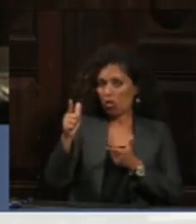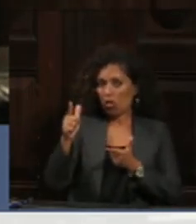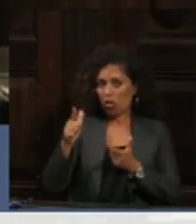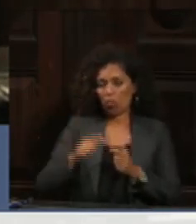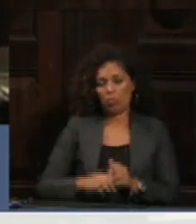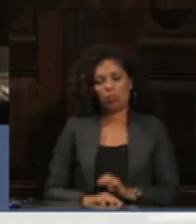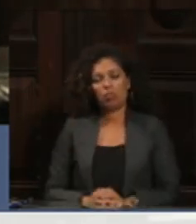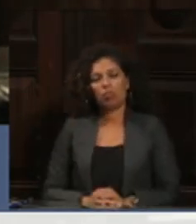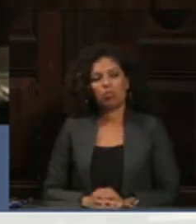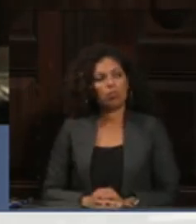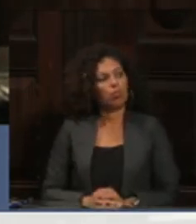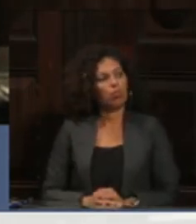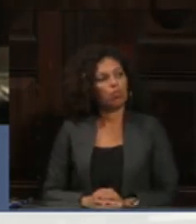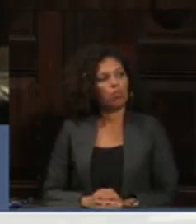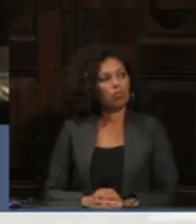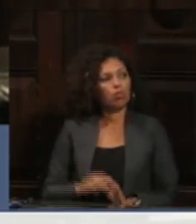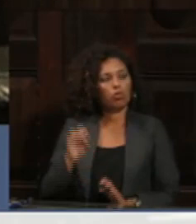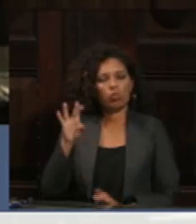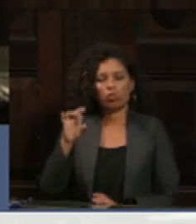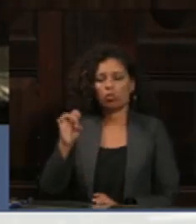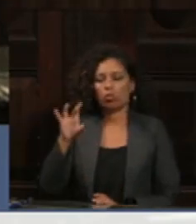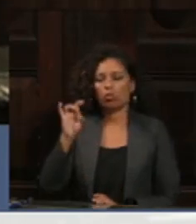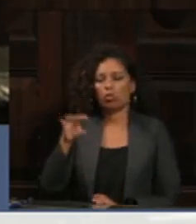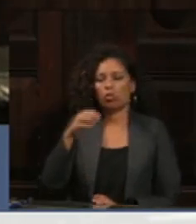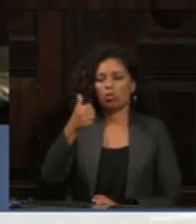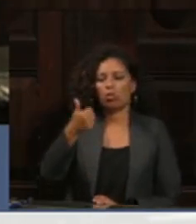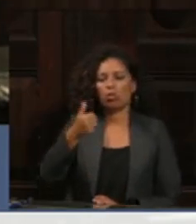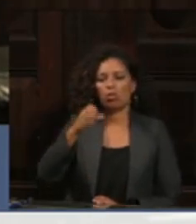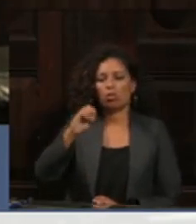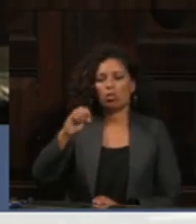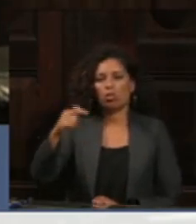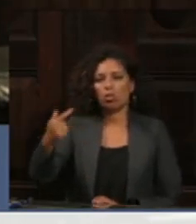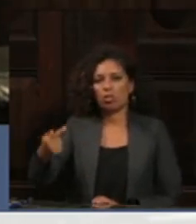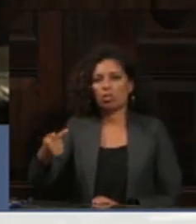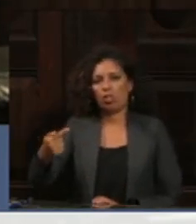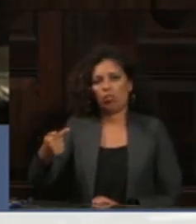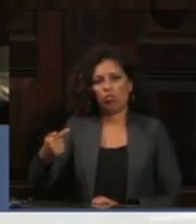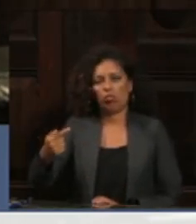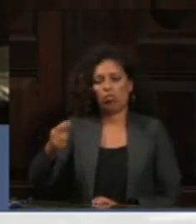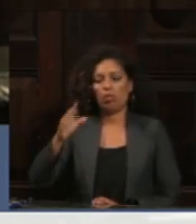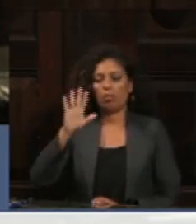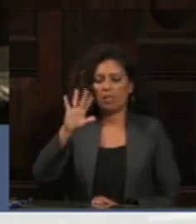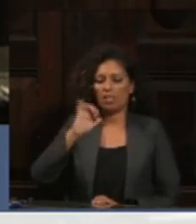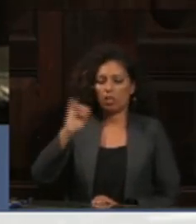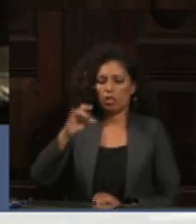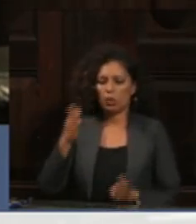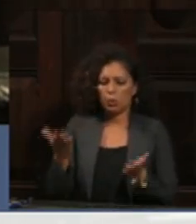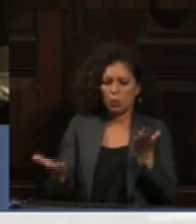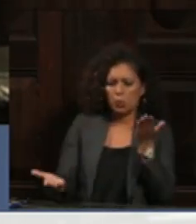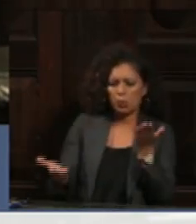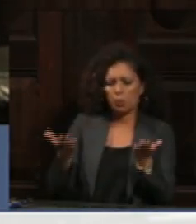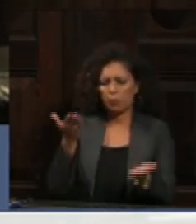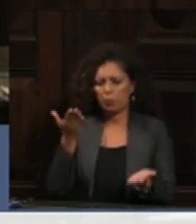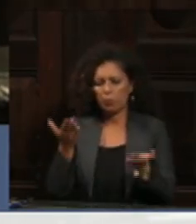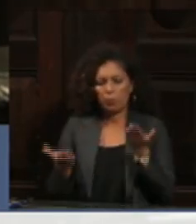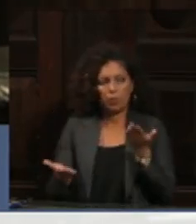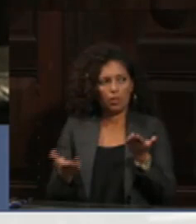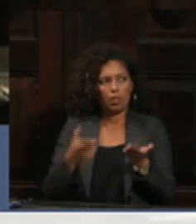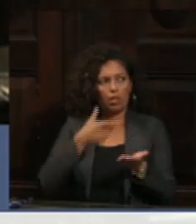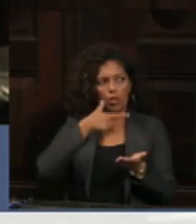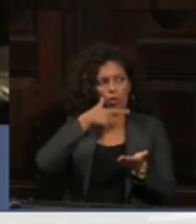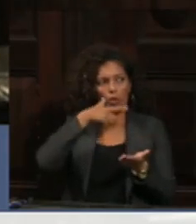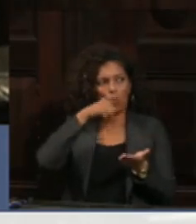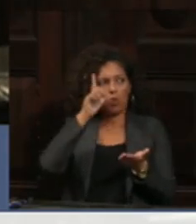munições, só 107. Se a gente for comparar com o que vimos ontem, senhora